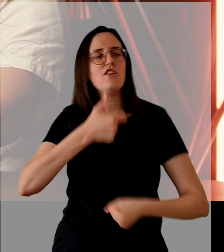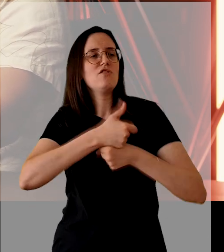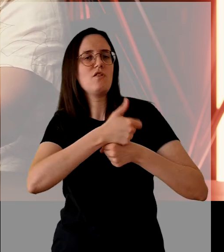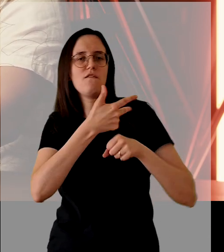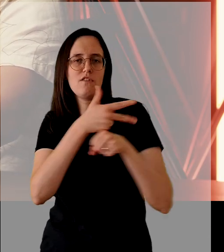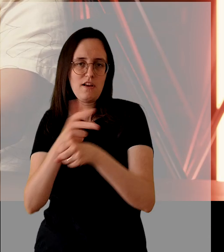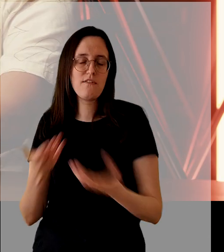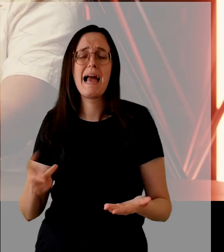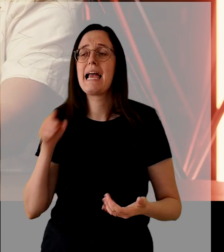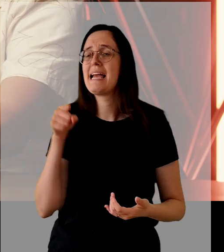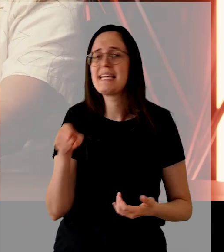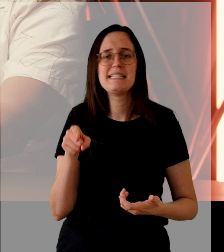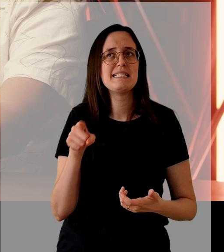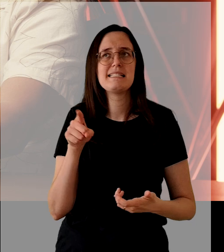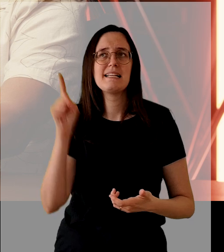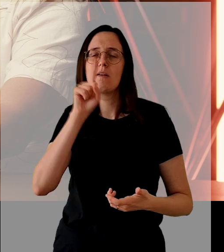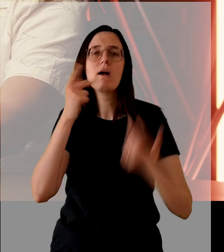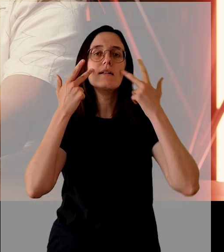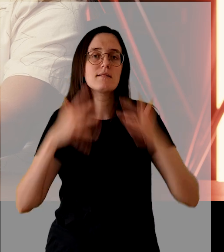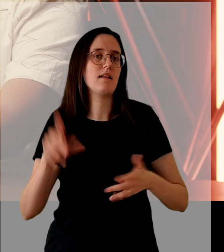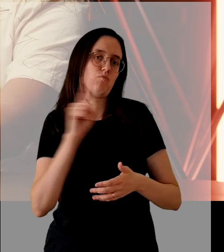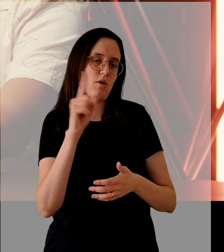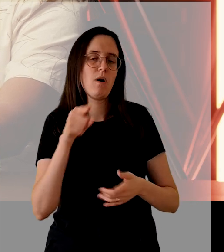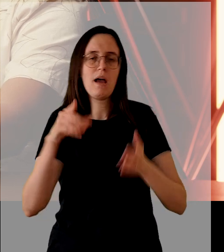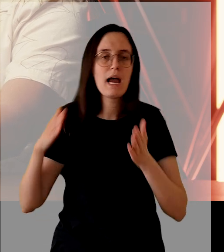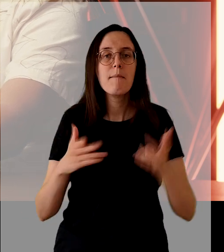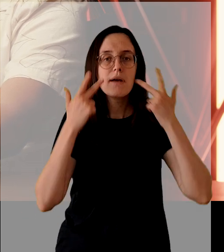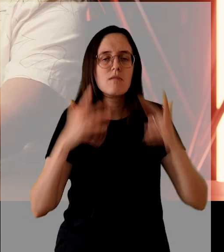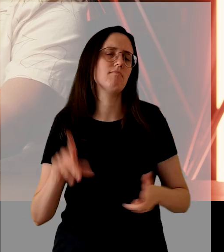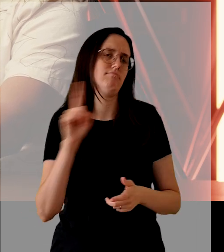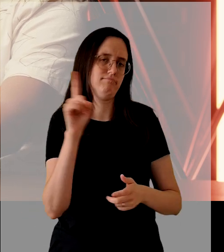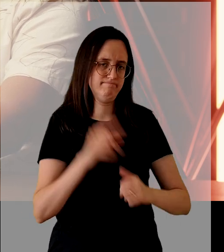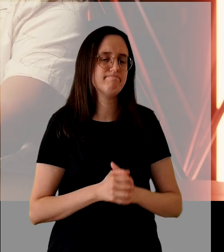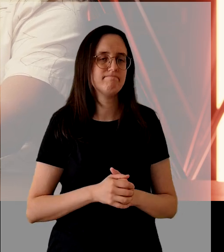fotografia. Isso não é natural, isso não é um caminho natural.